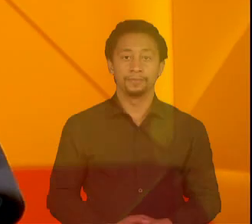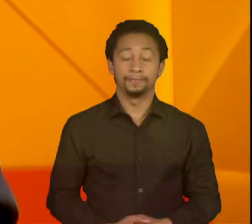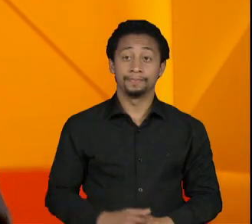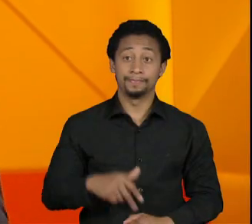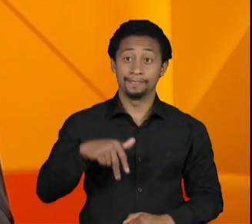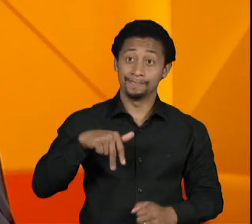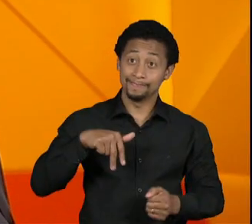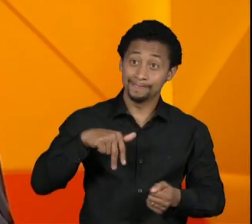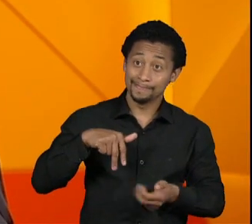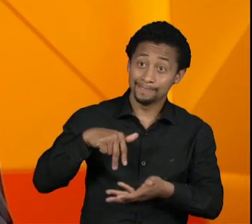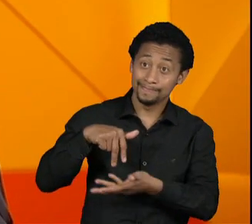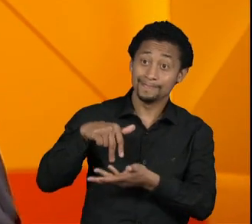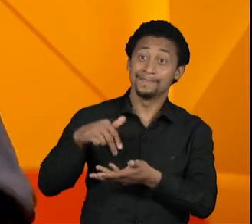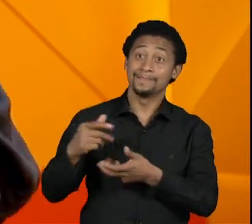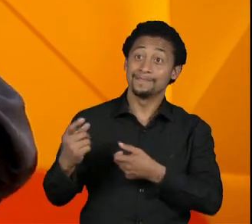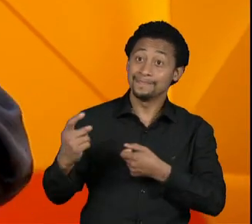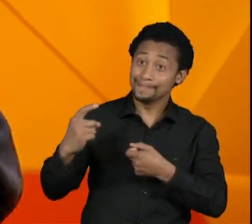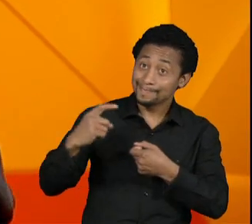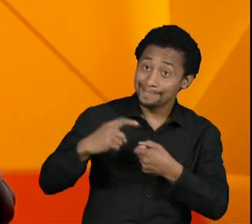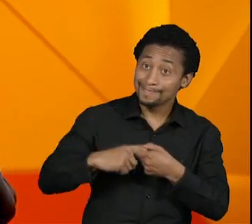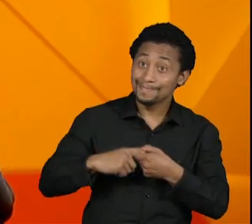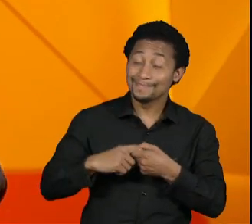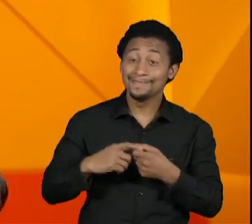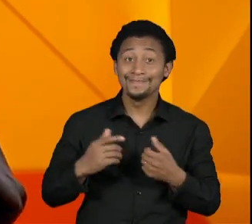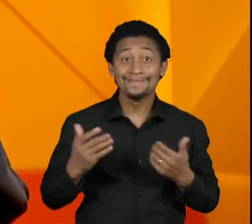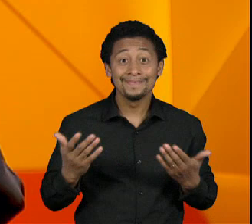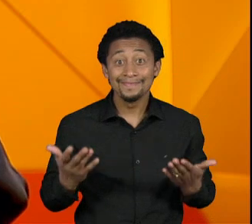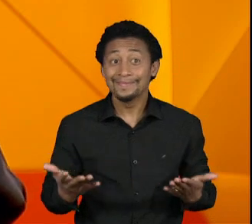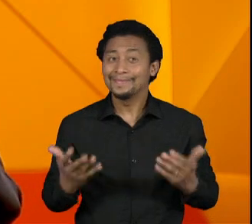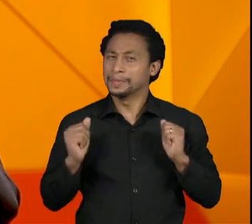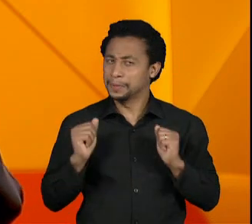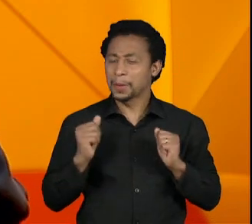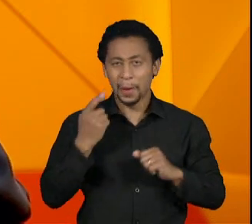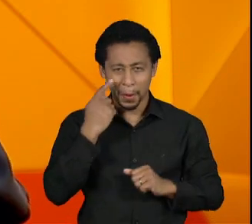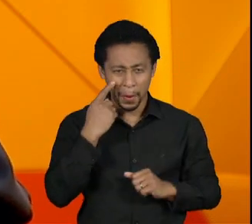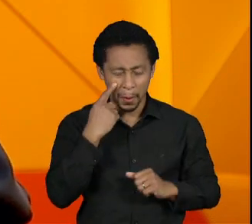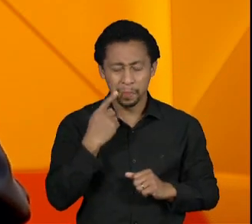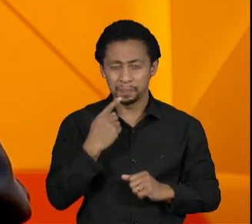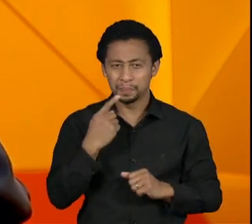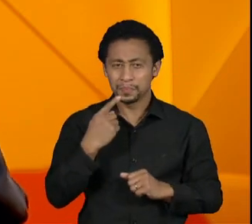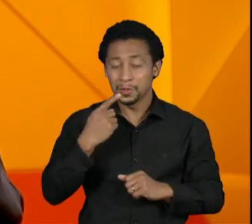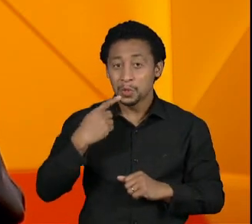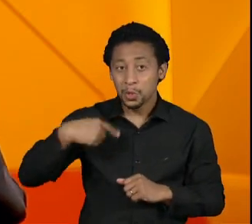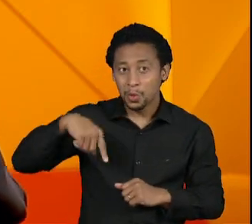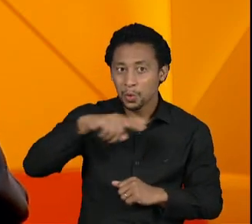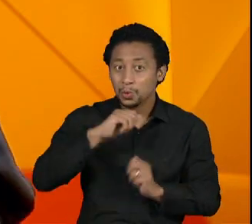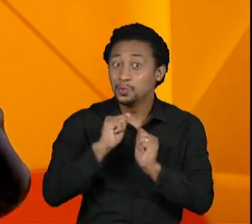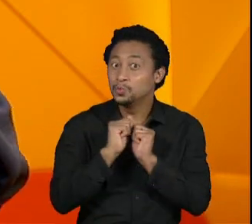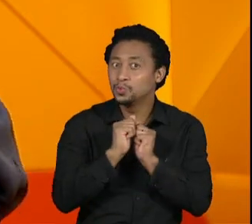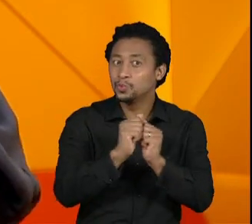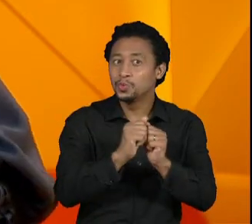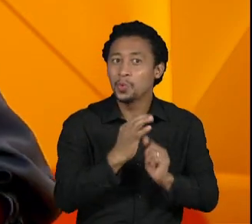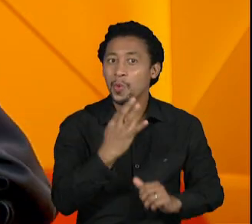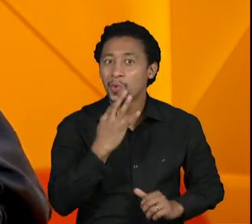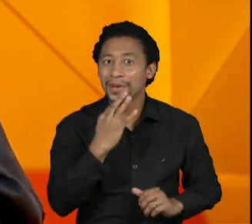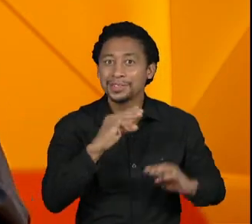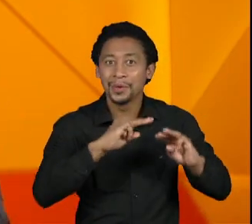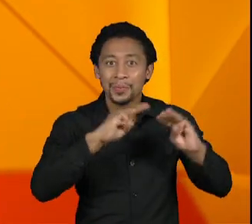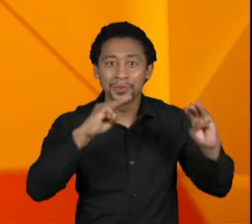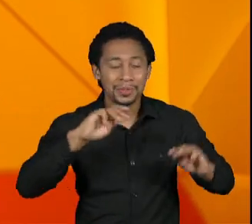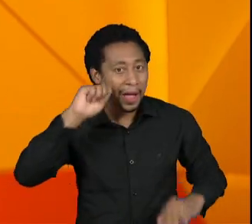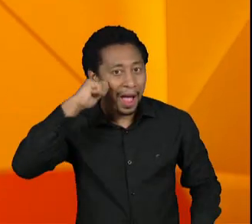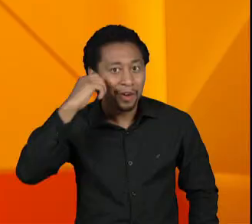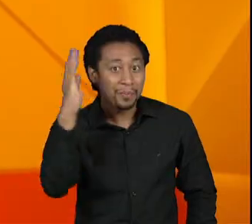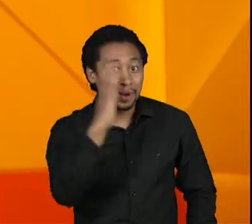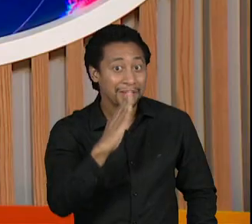Estação Livre de volta. Que tal fazermos juntos um tour pelo Museu Afro-Brasil, que fica aqui em São Paulo, no Parque